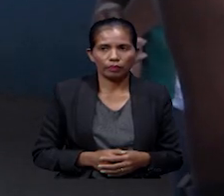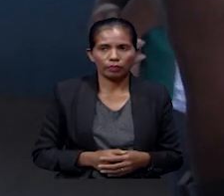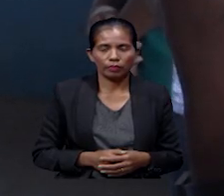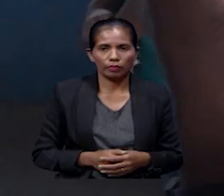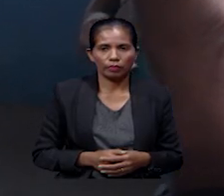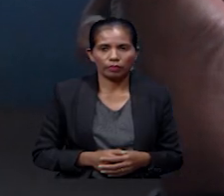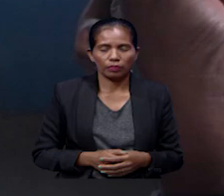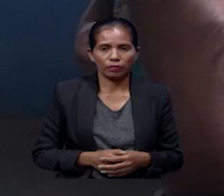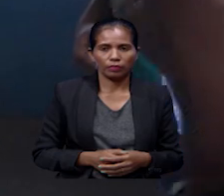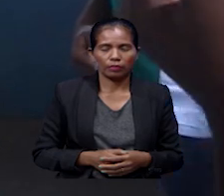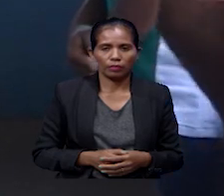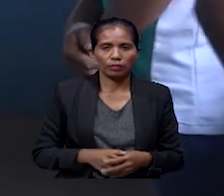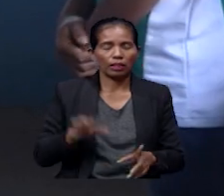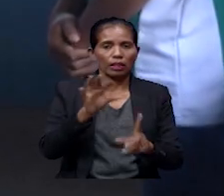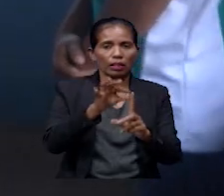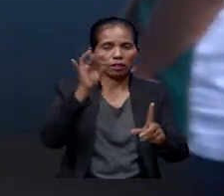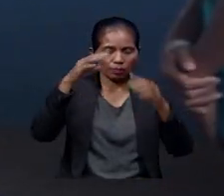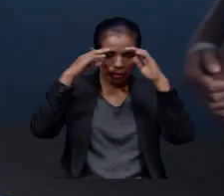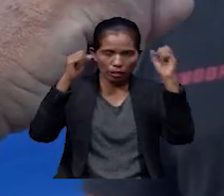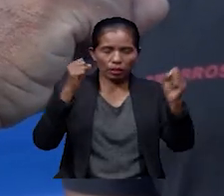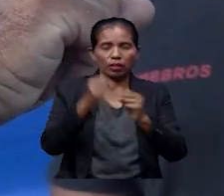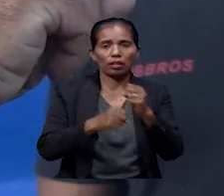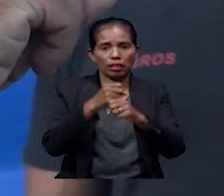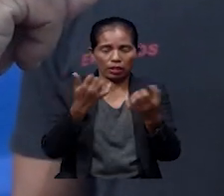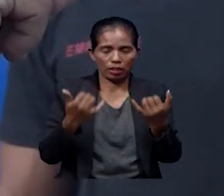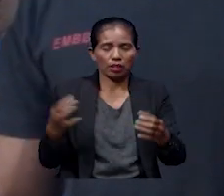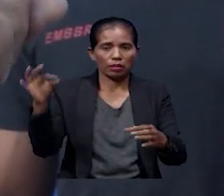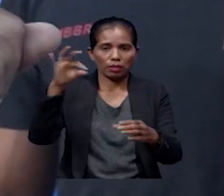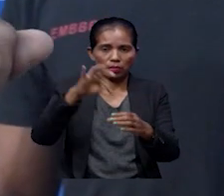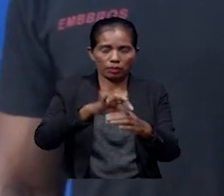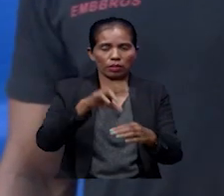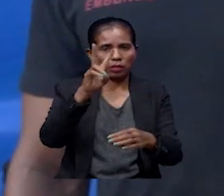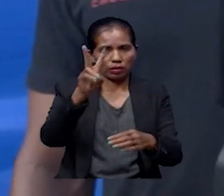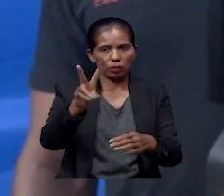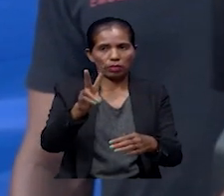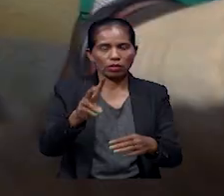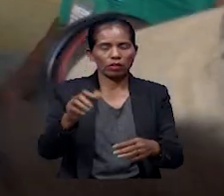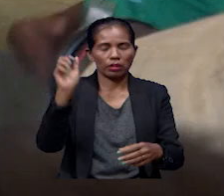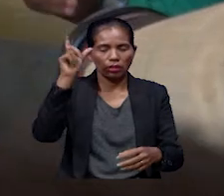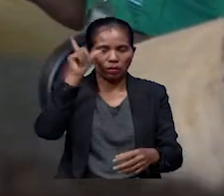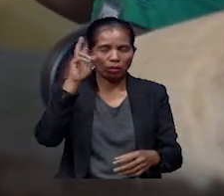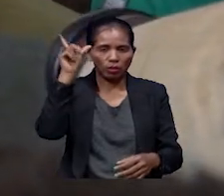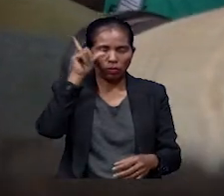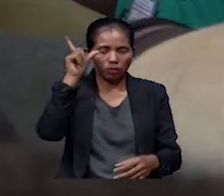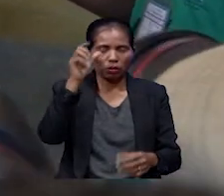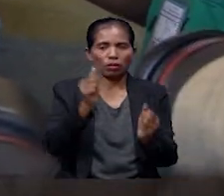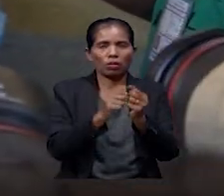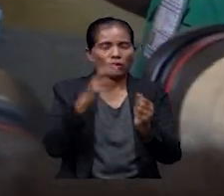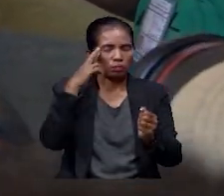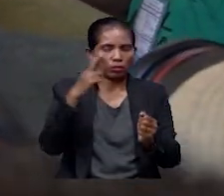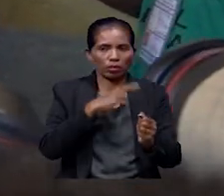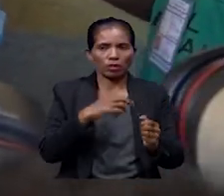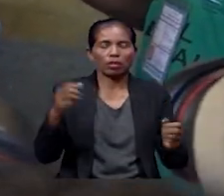Eleição presidente tinane hakat ba segunda volta, nebe candidato Zé Manuel Ramos Horta se compete ho Francisco Guterres Luolo. Hafuen